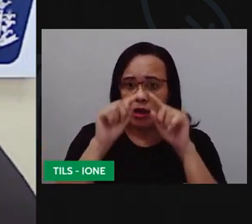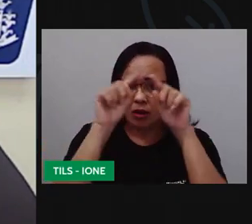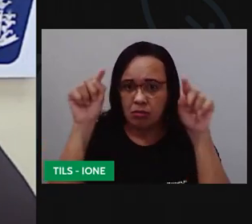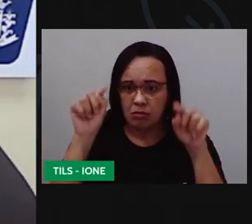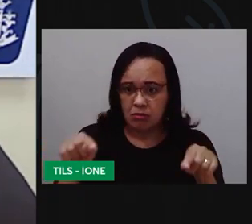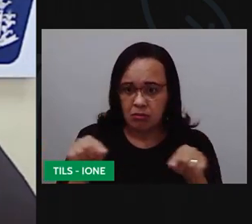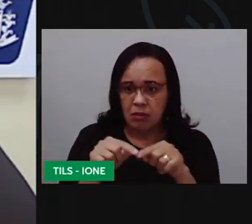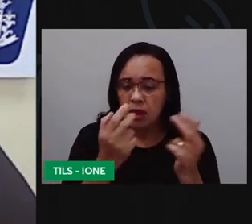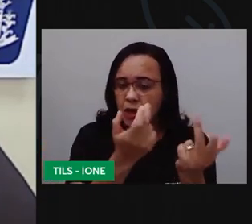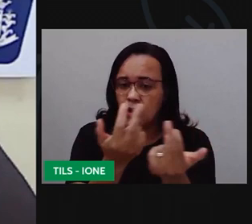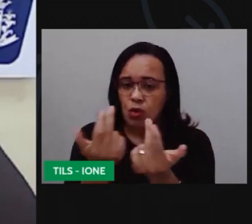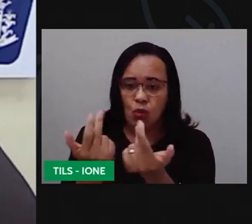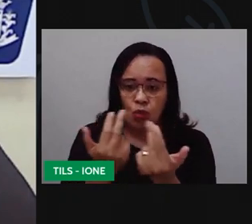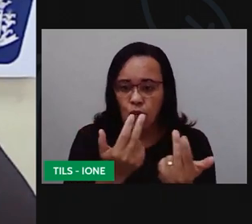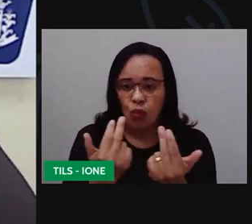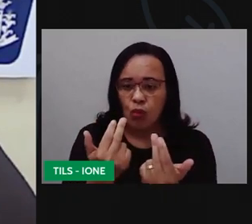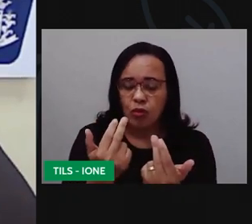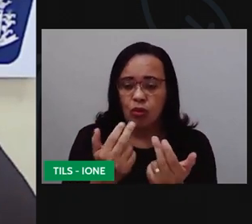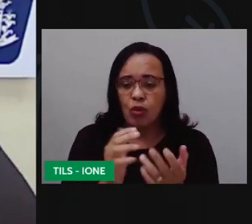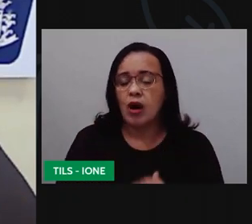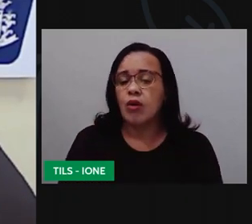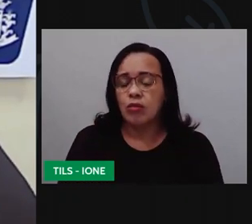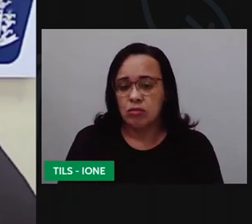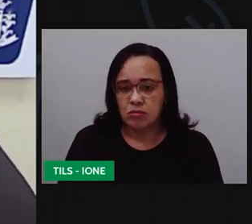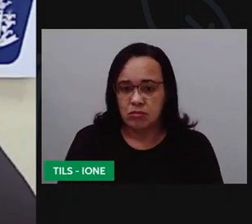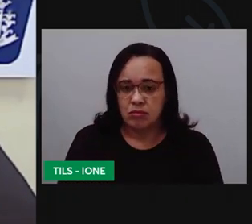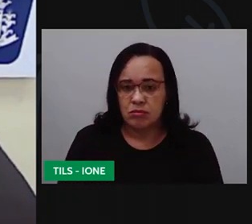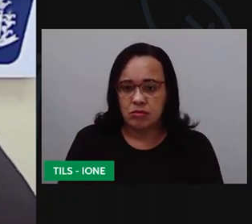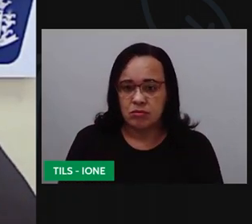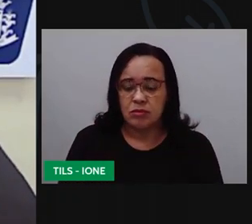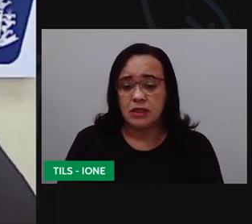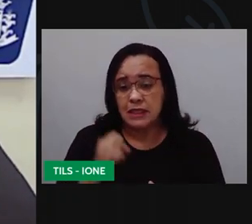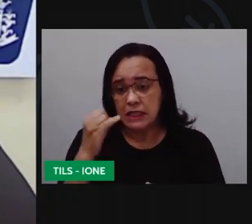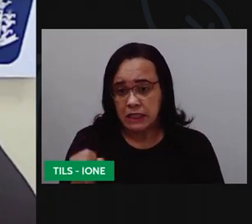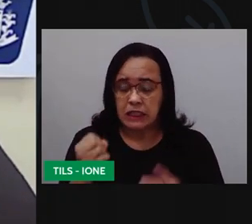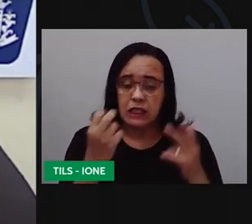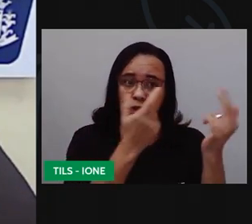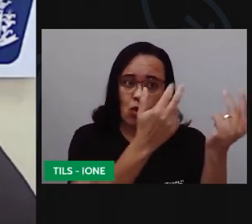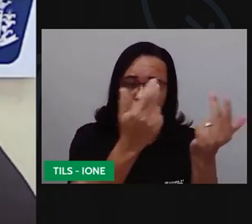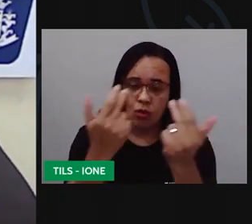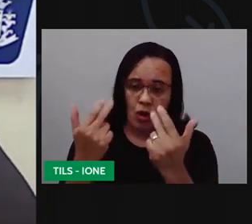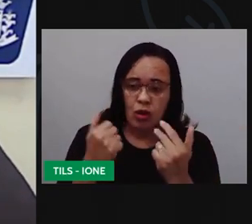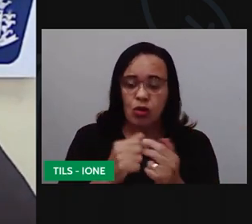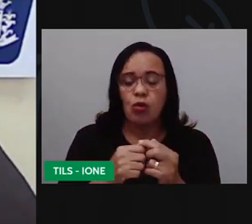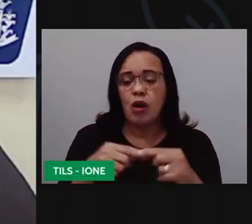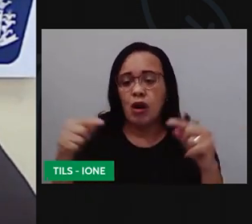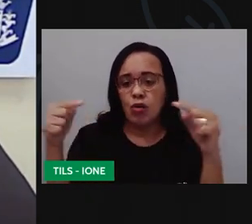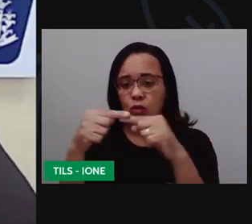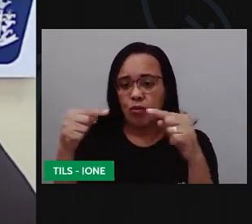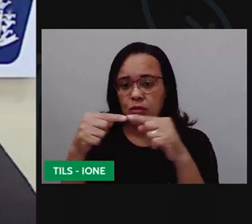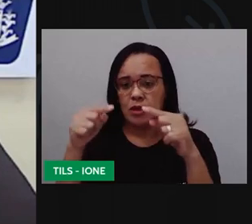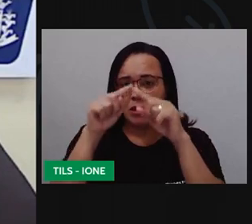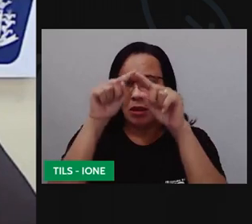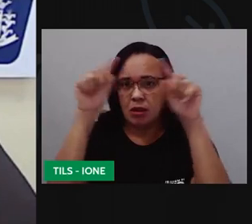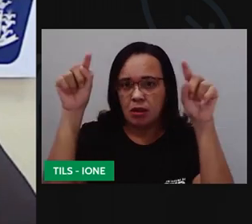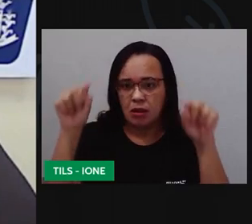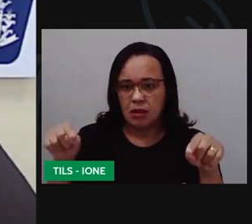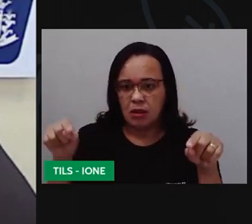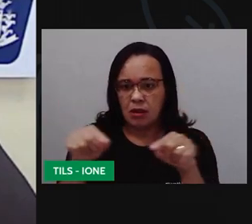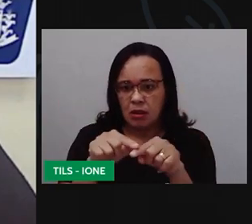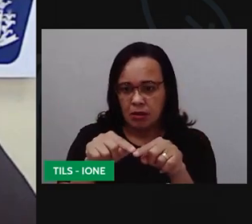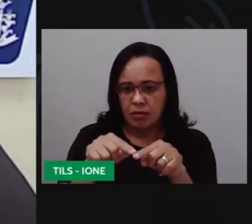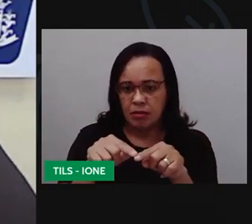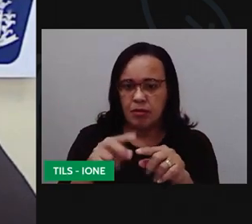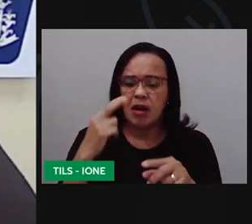tivessem todos os lados iguais, seria um retângulo ou um quadrado? Um quadrado. Então, olha só, como é que eu sei que não tem os lados iguais? Ó, é